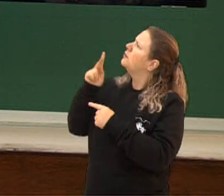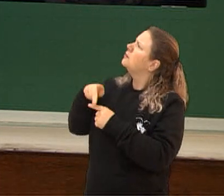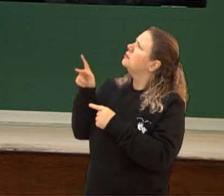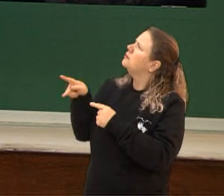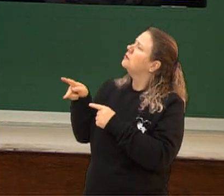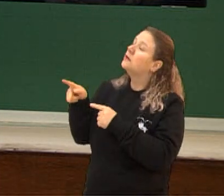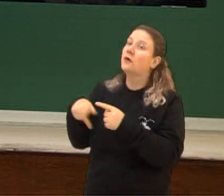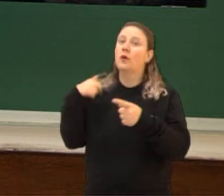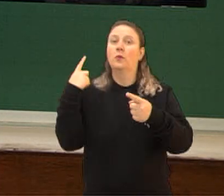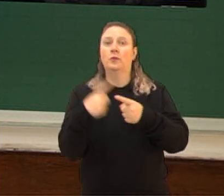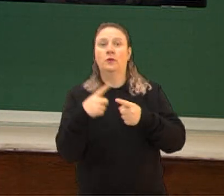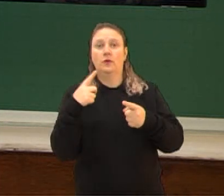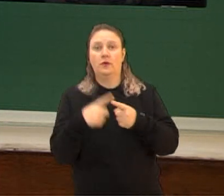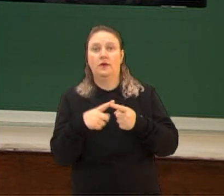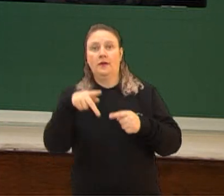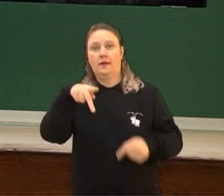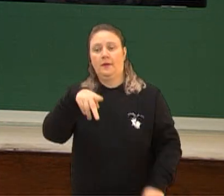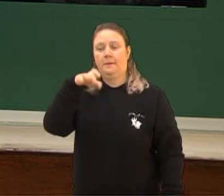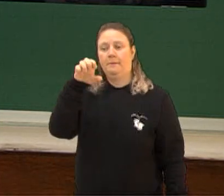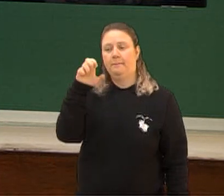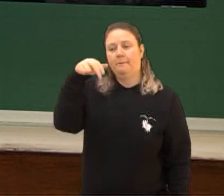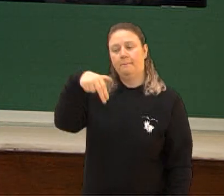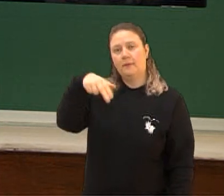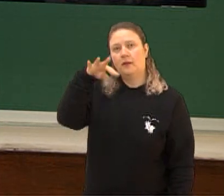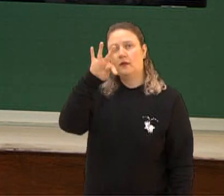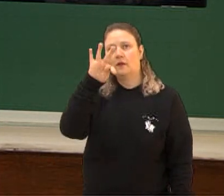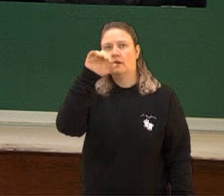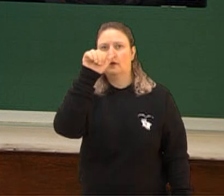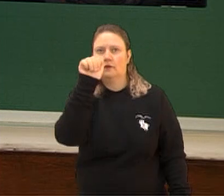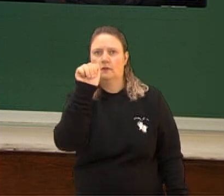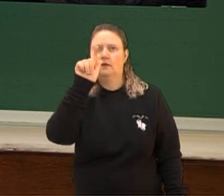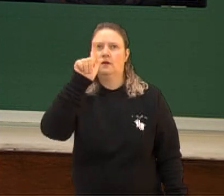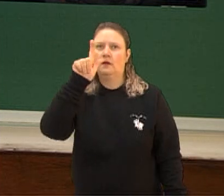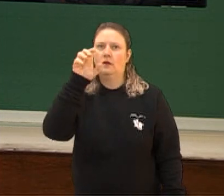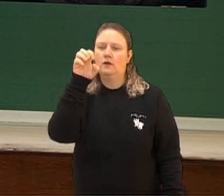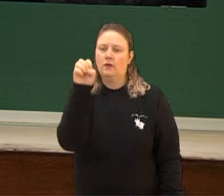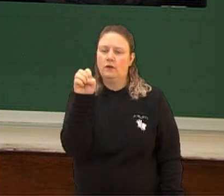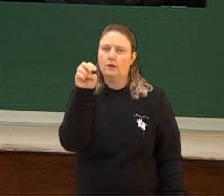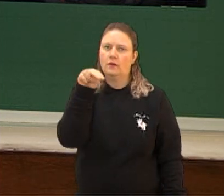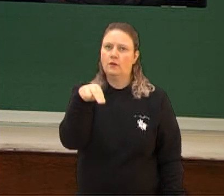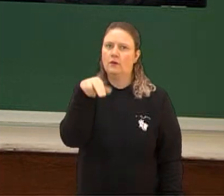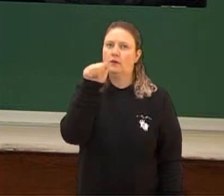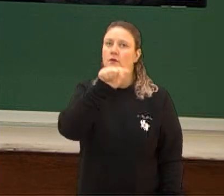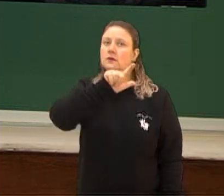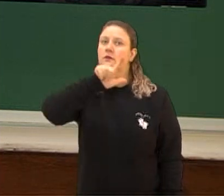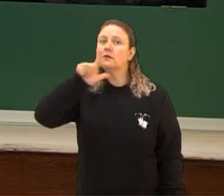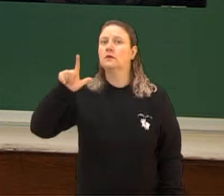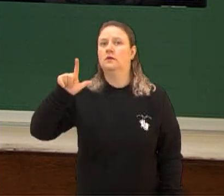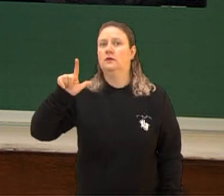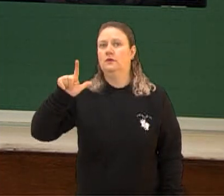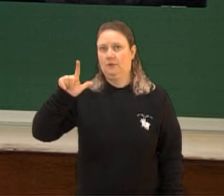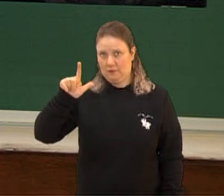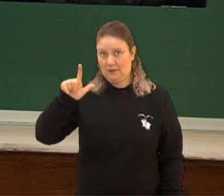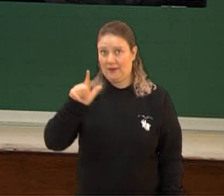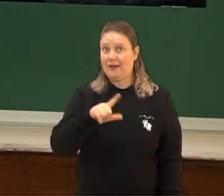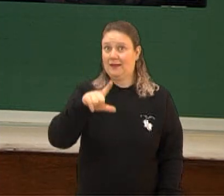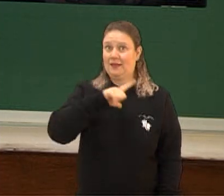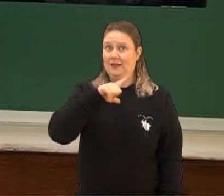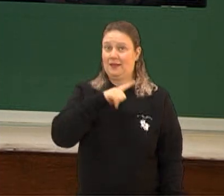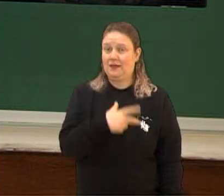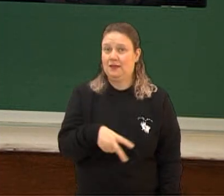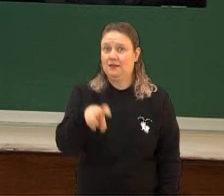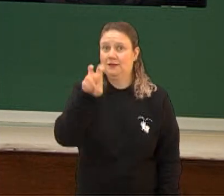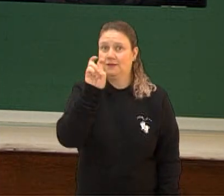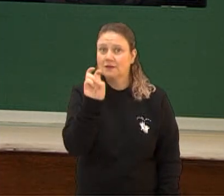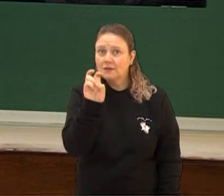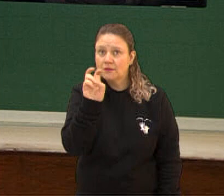prisma pentagonal. O polígono que formado na base é um pentágono, ele tem